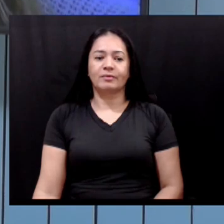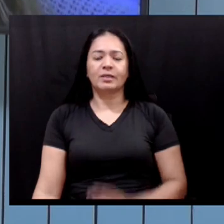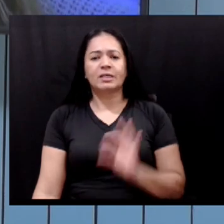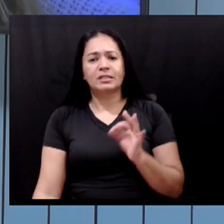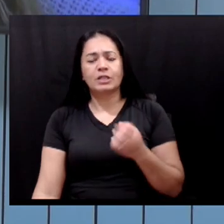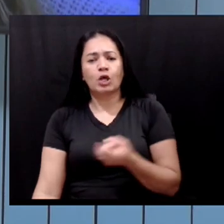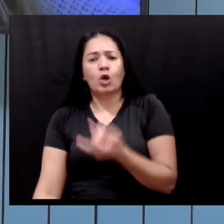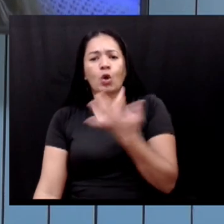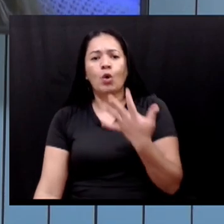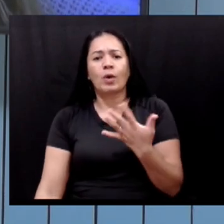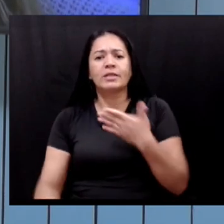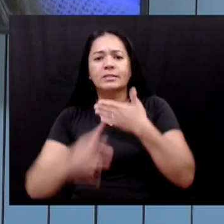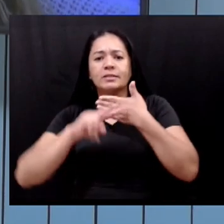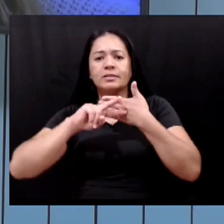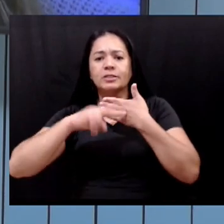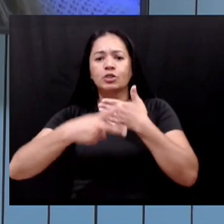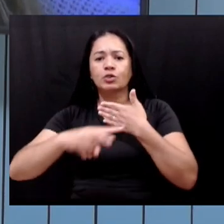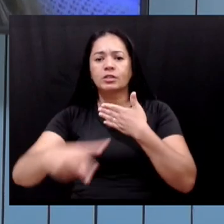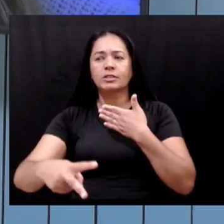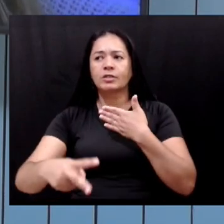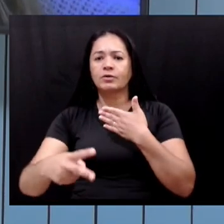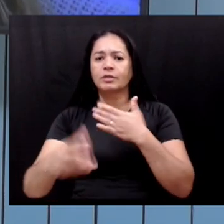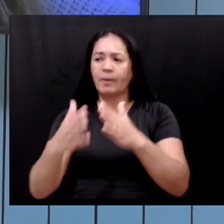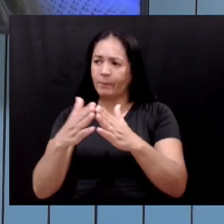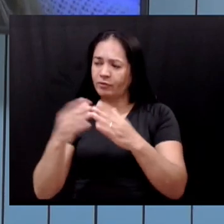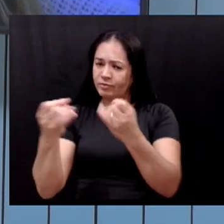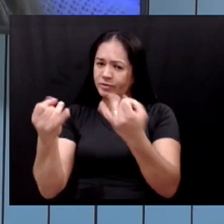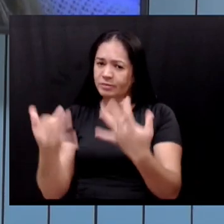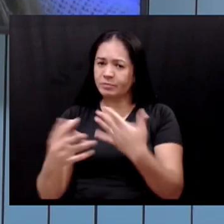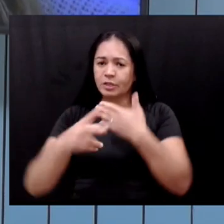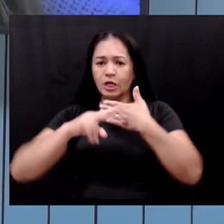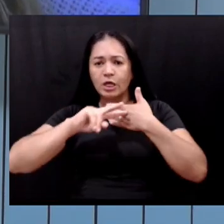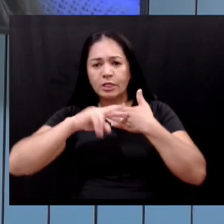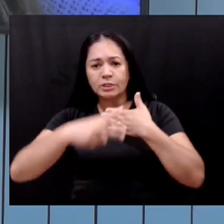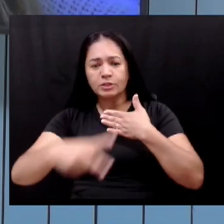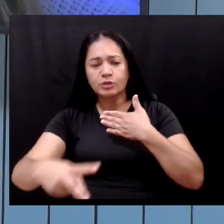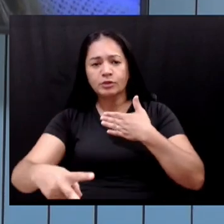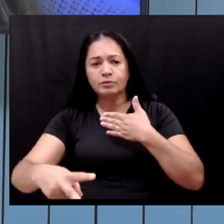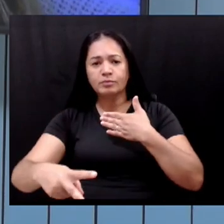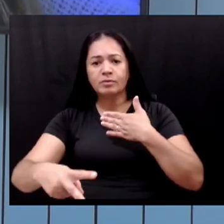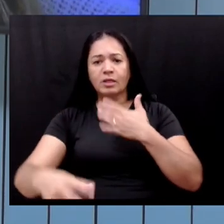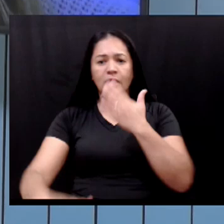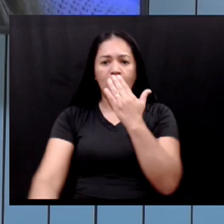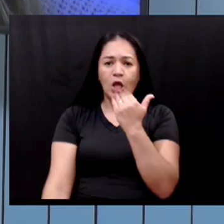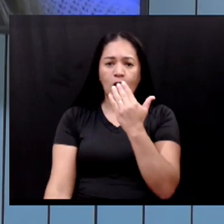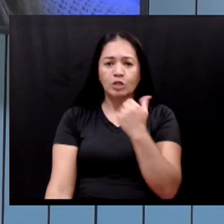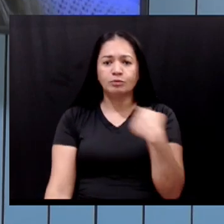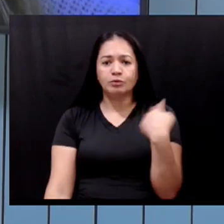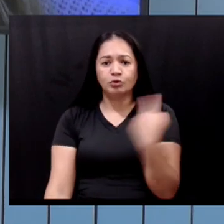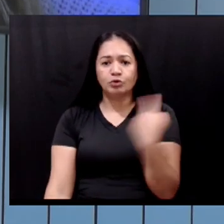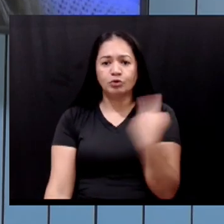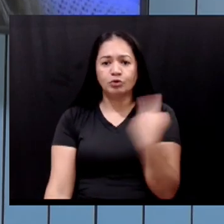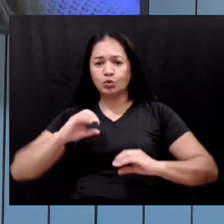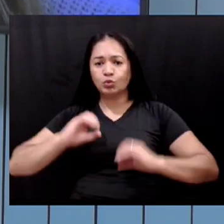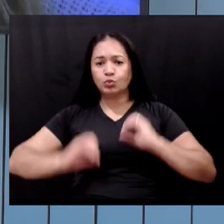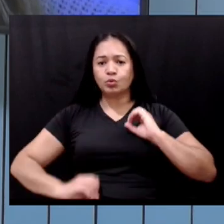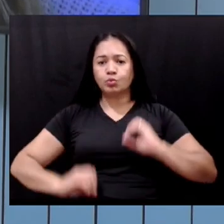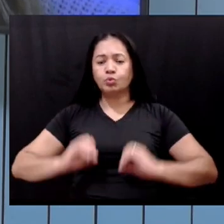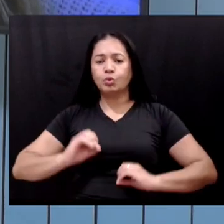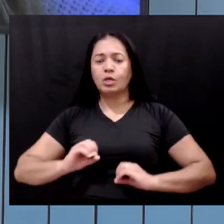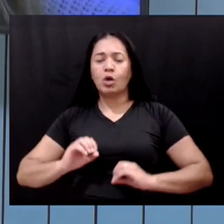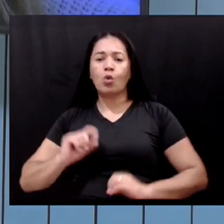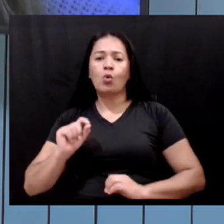né? Queria que você falasse um pouquinho dos efeitos desses alimentos no nosso organismo. O que eles acabam provocando,